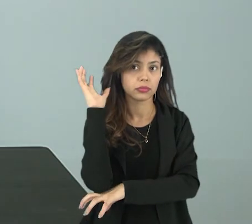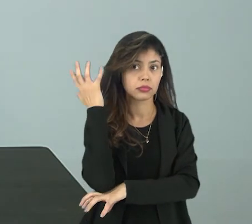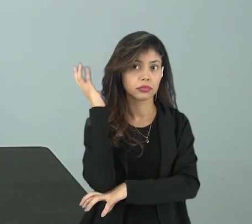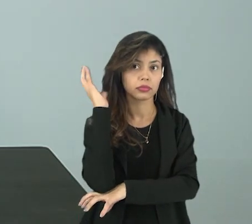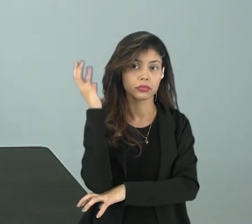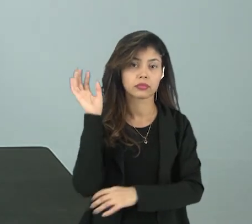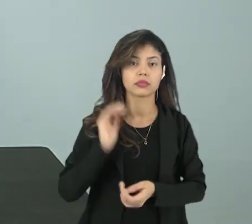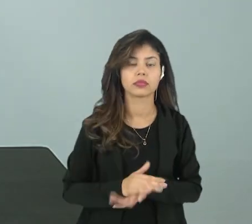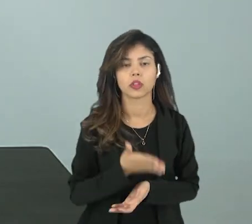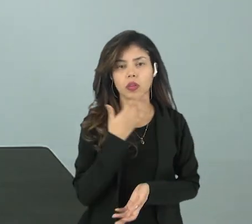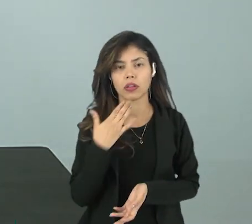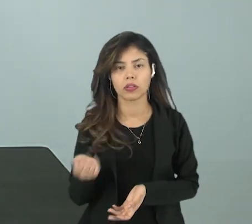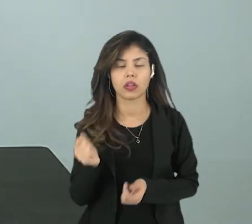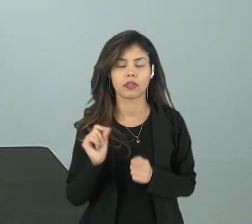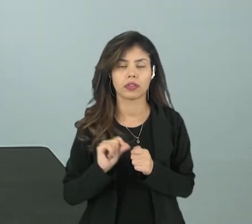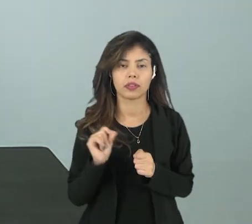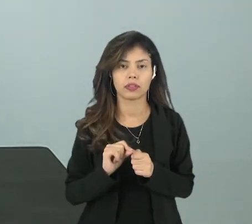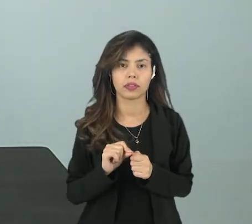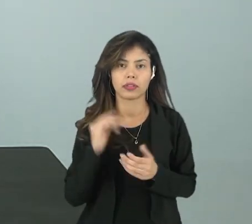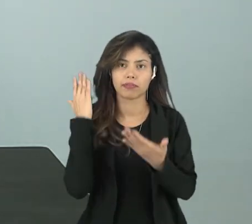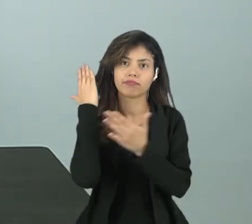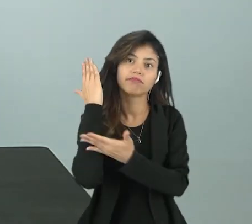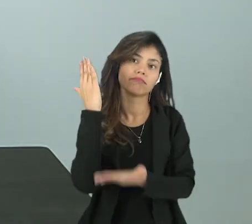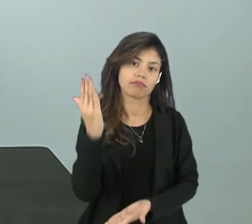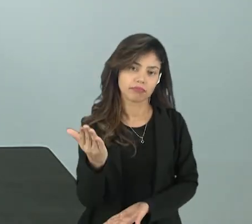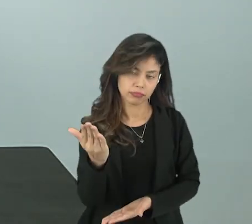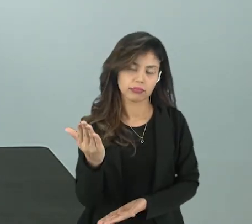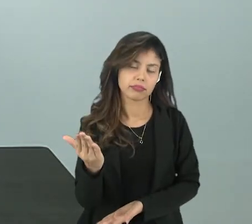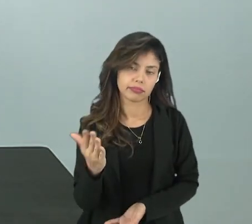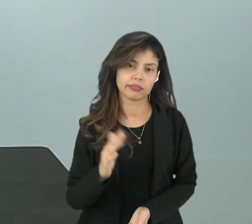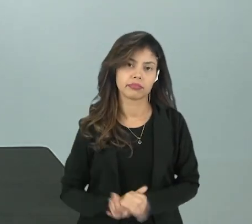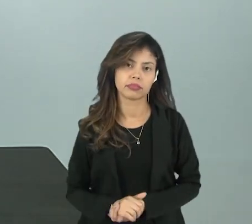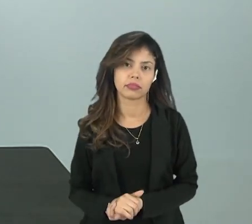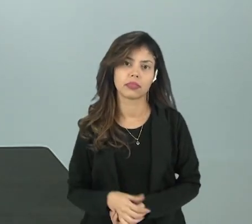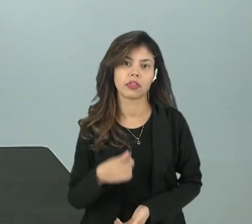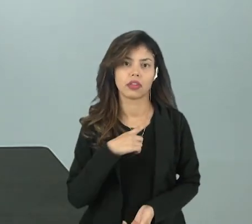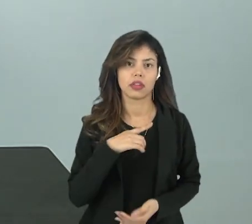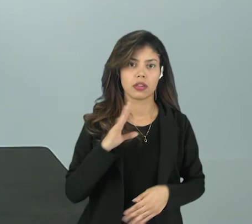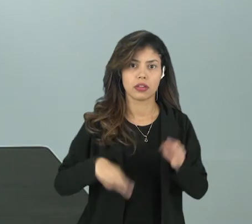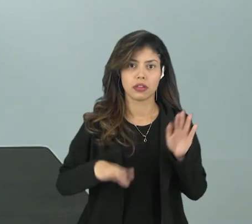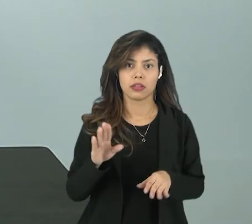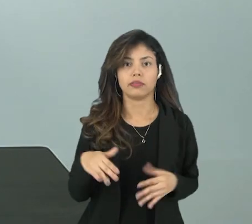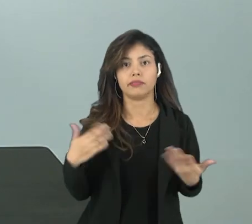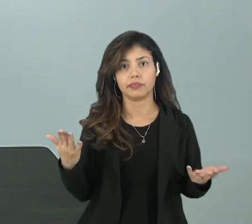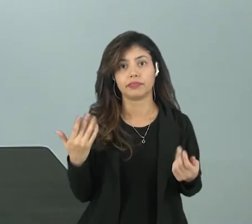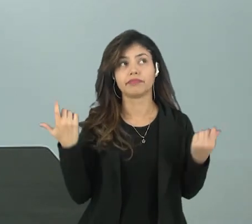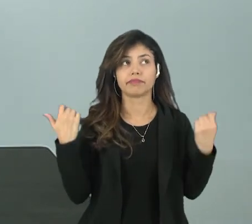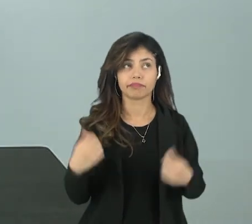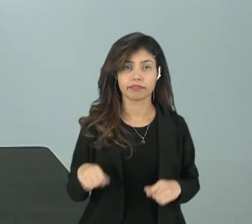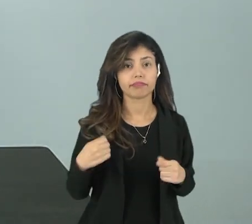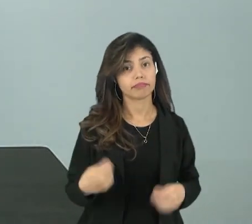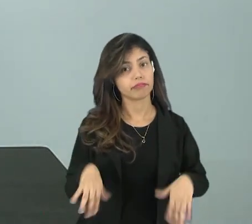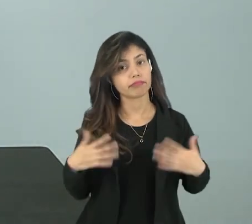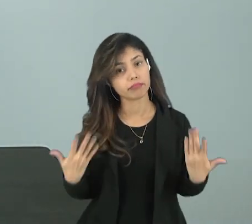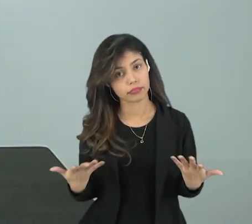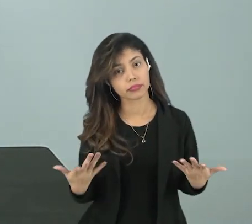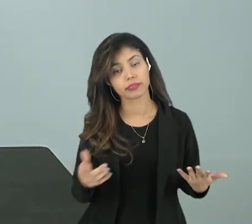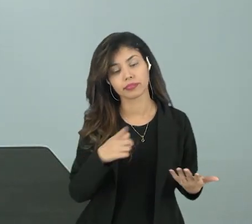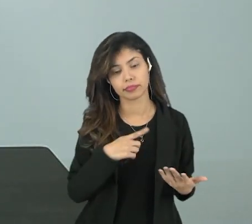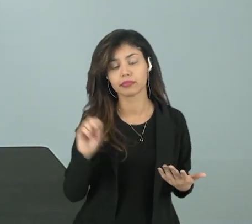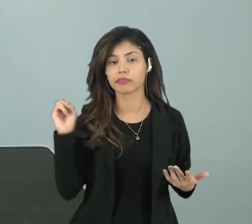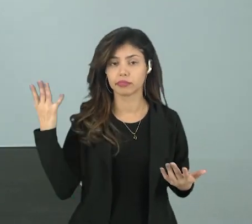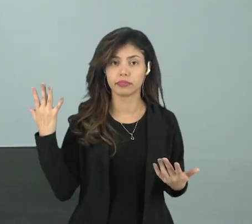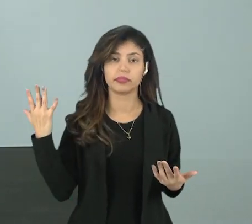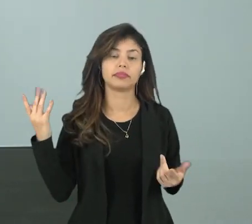muito melhor você plantar uma árvore do que você cortar uma árvore. Tem situações que, infelizmente, tem que